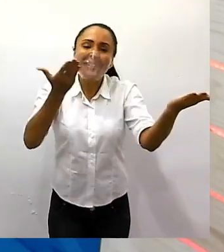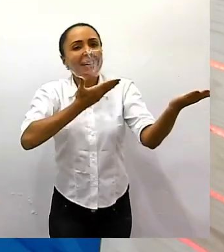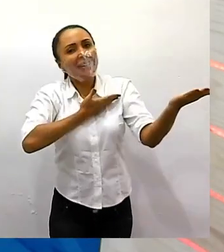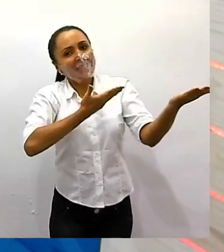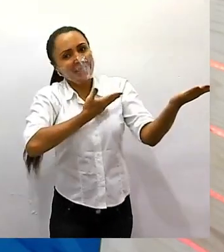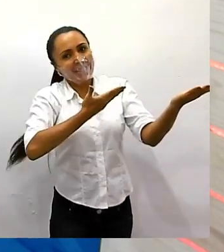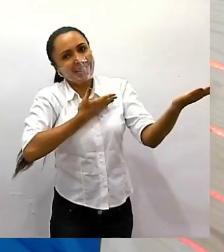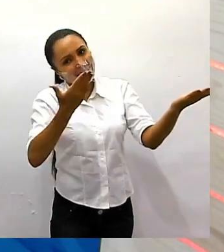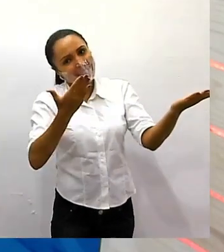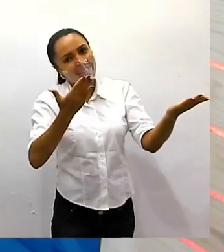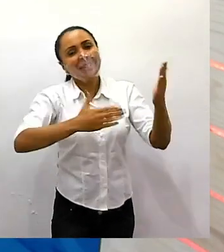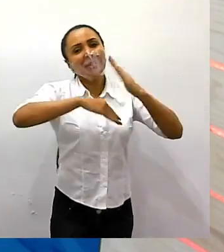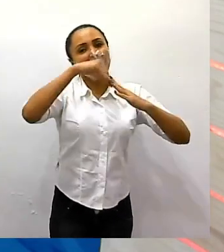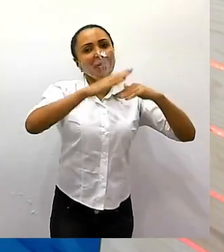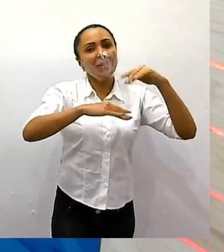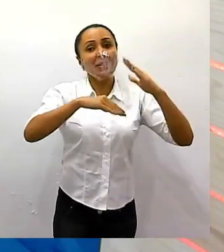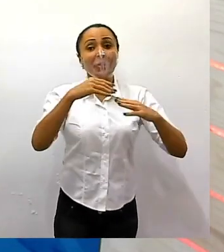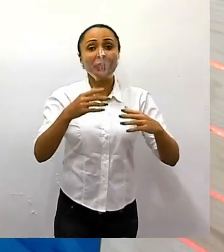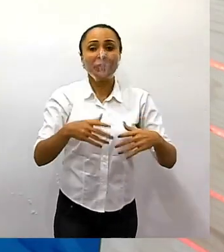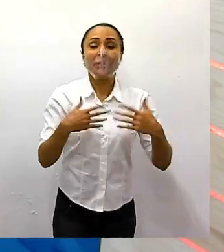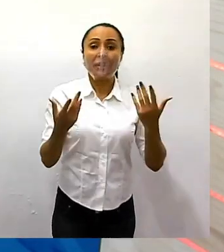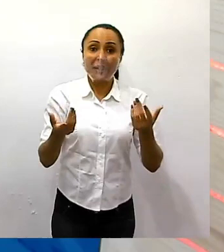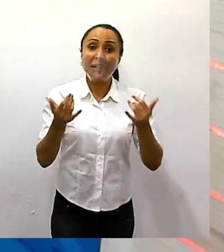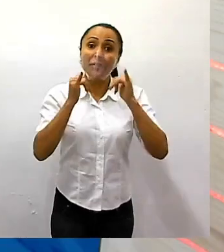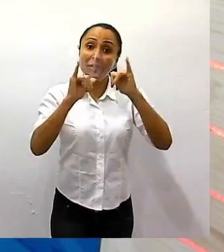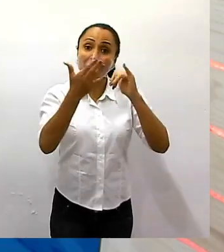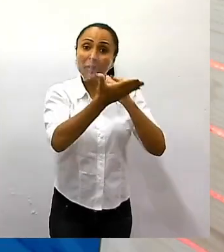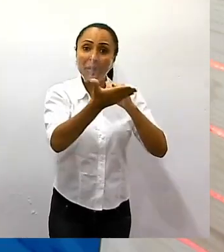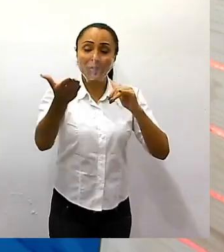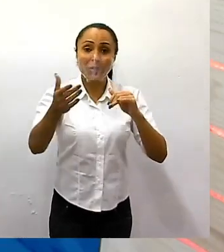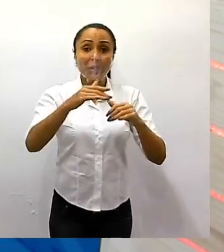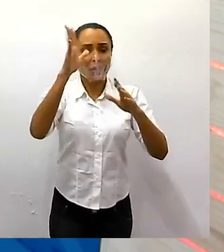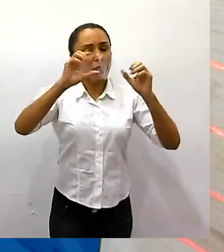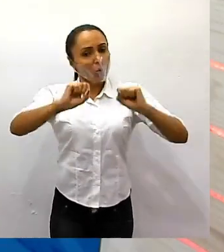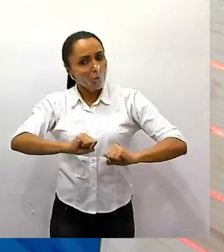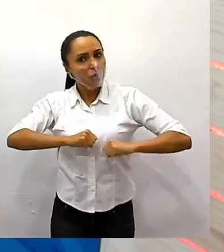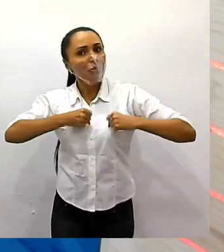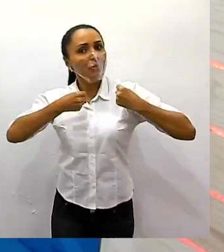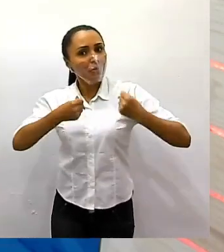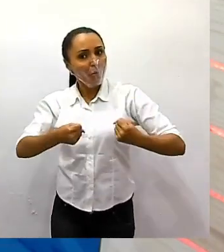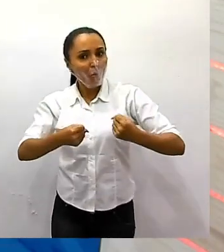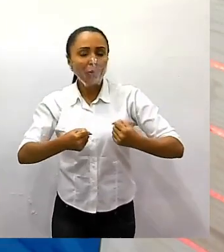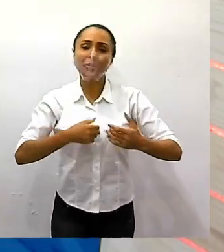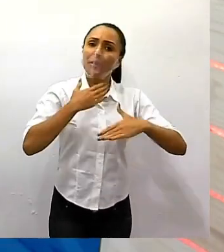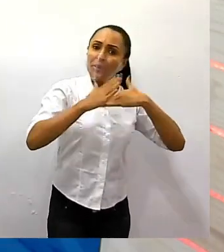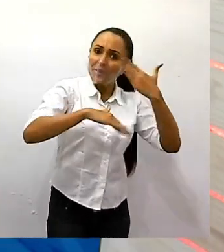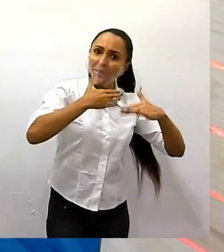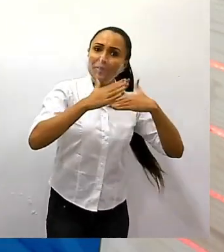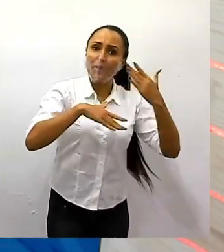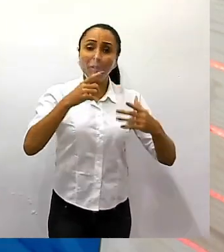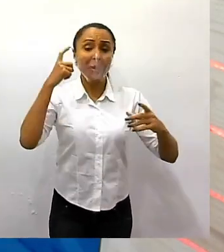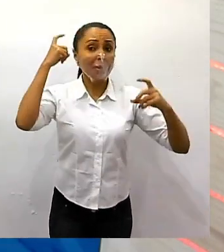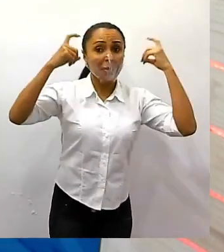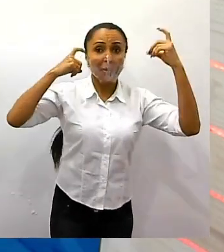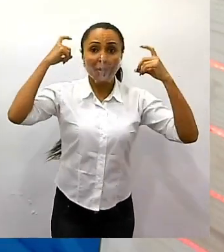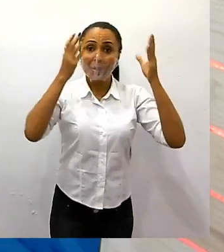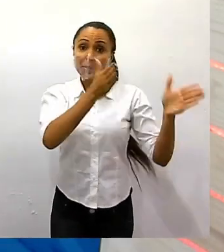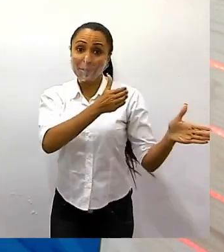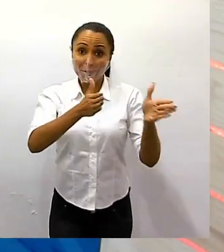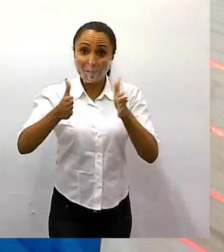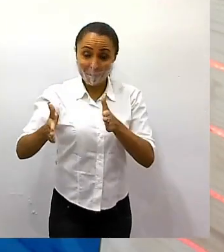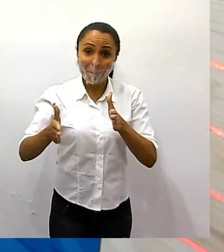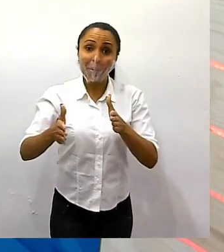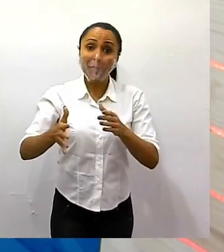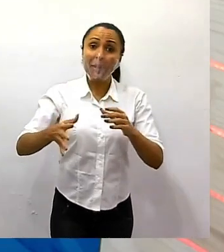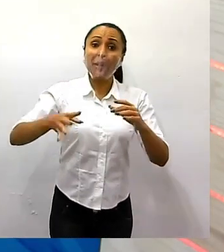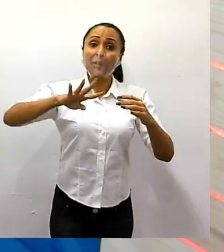de profissão e dizer para você, estudante, que todo o nosso esforço, todo o nosso empenho e toda a nossa preocupação nesse momento de